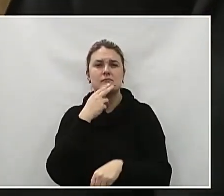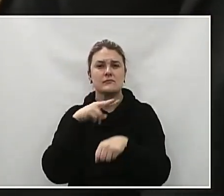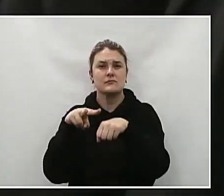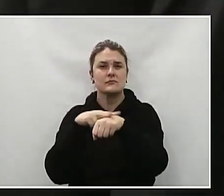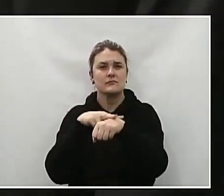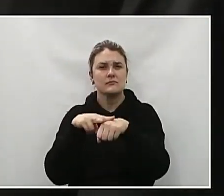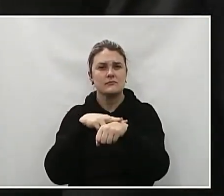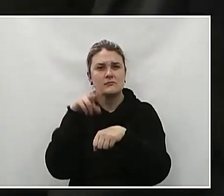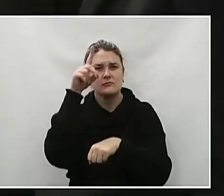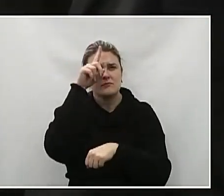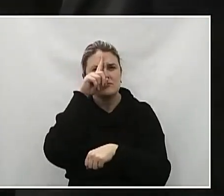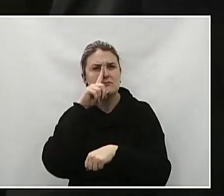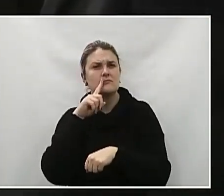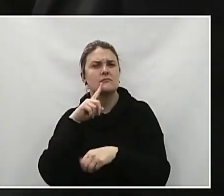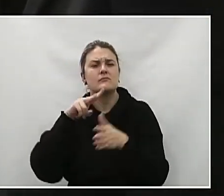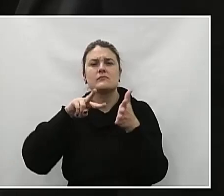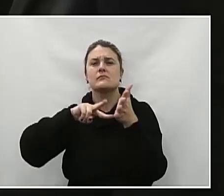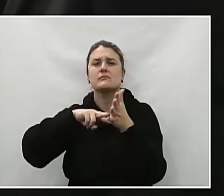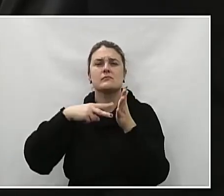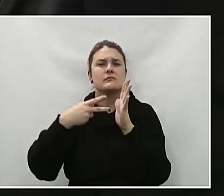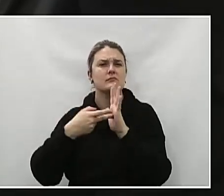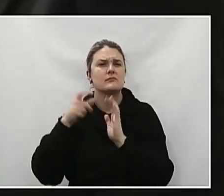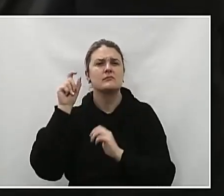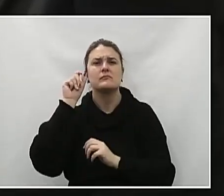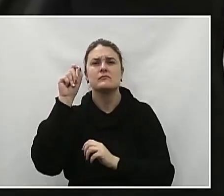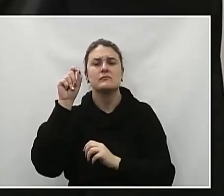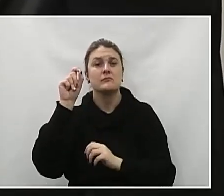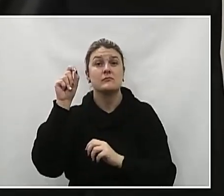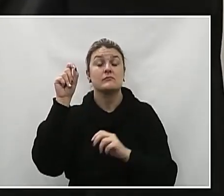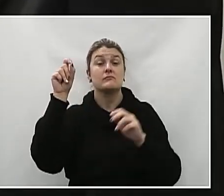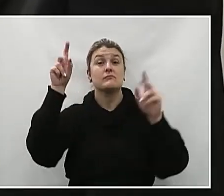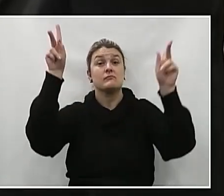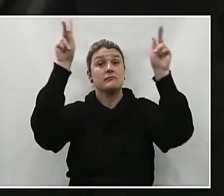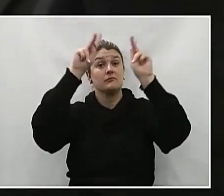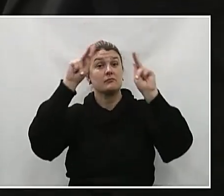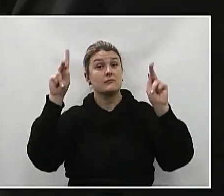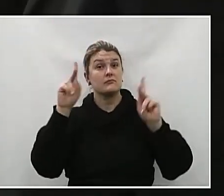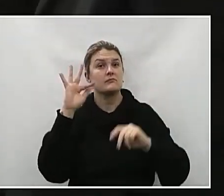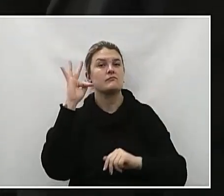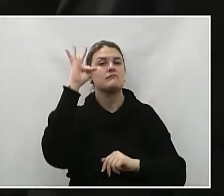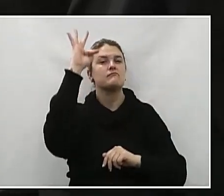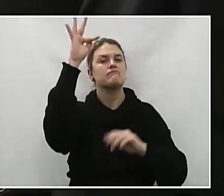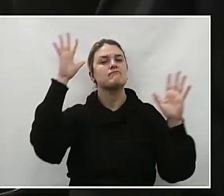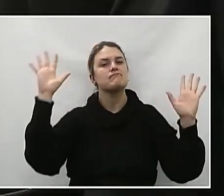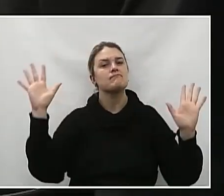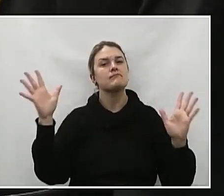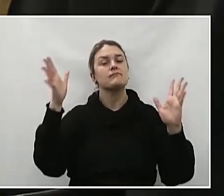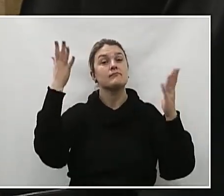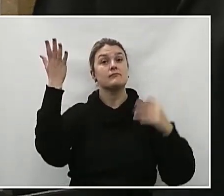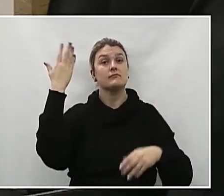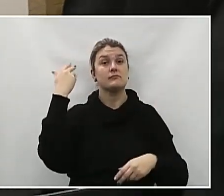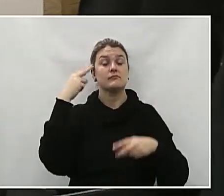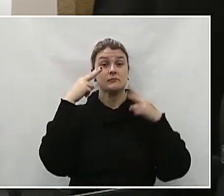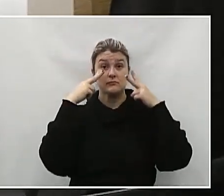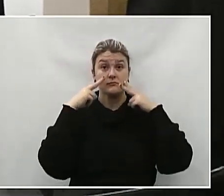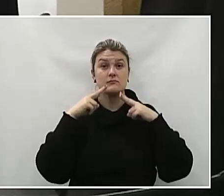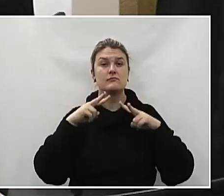Vem de comer de louro desta flâmula, paz no futuro e glória no passado